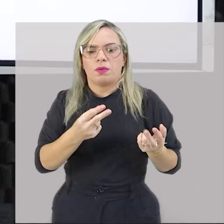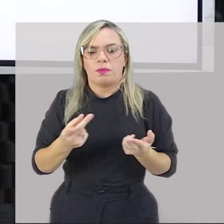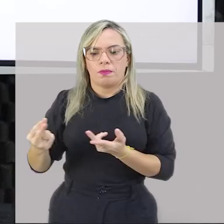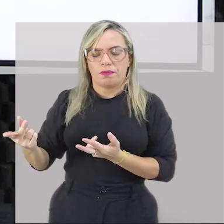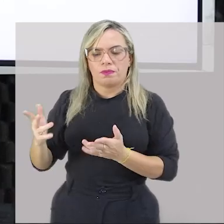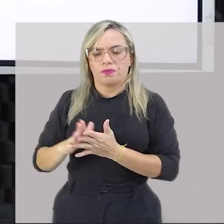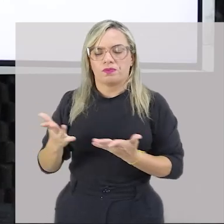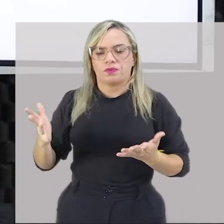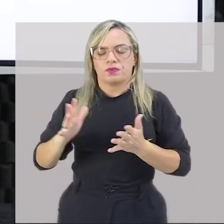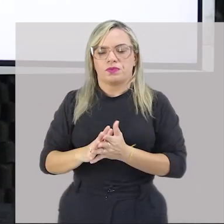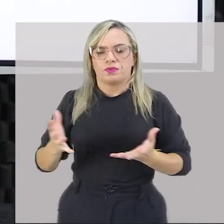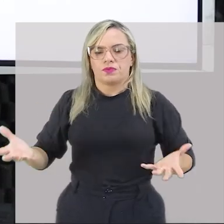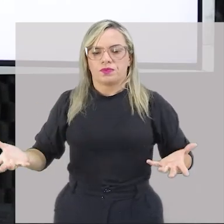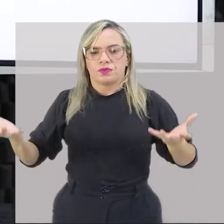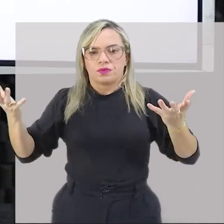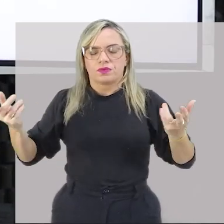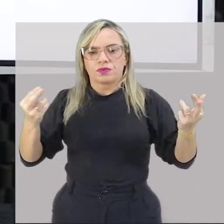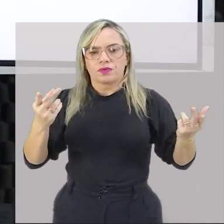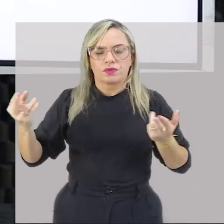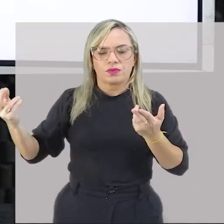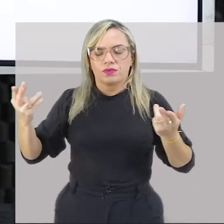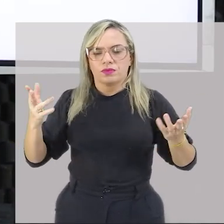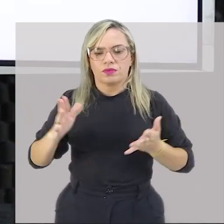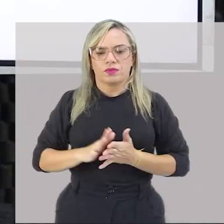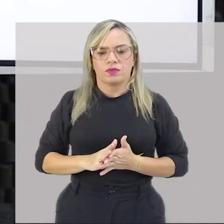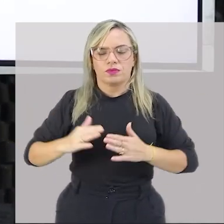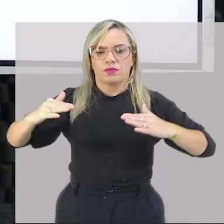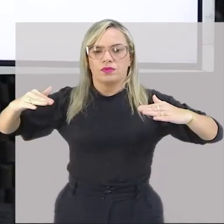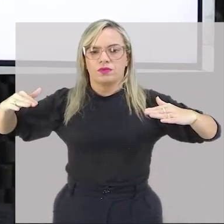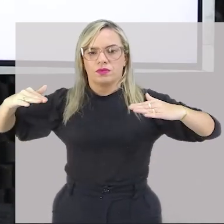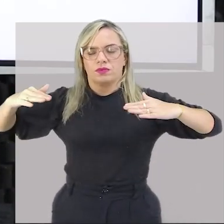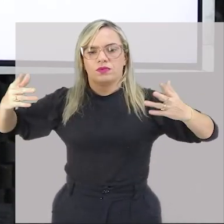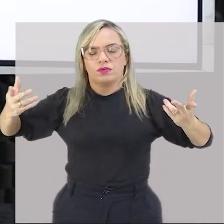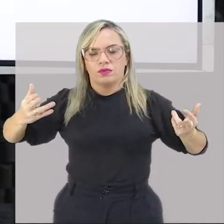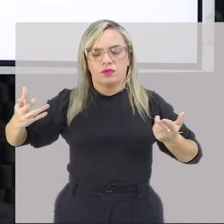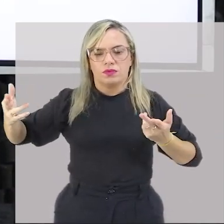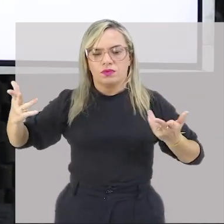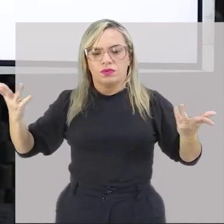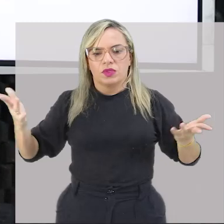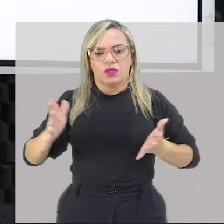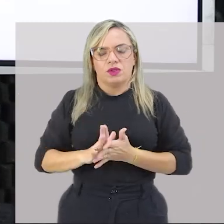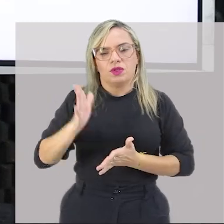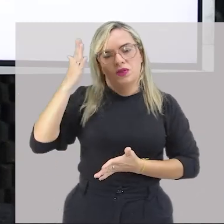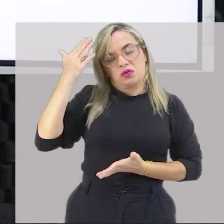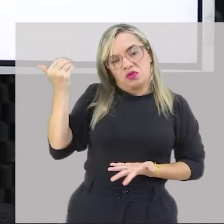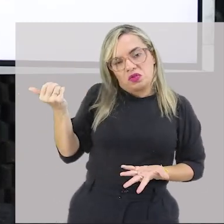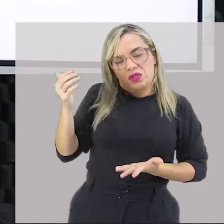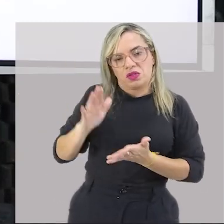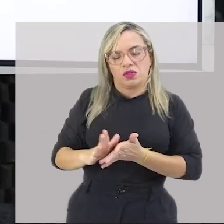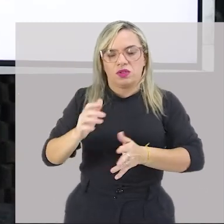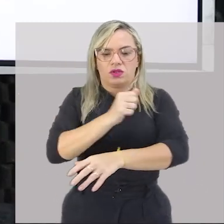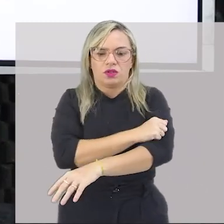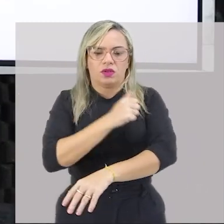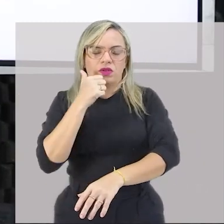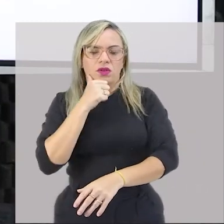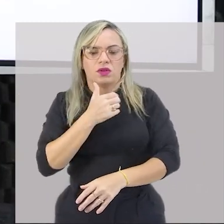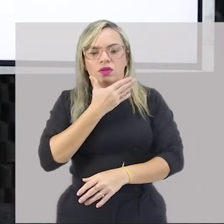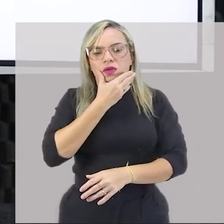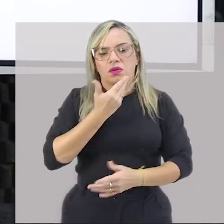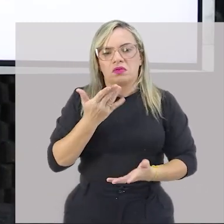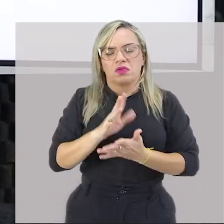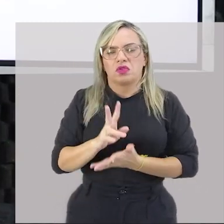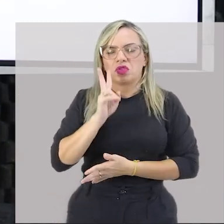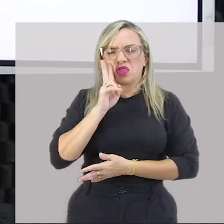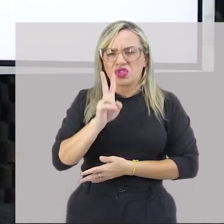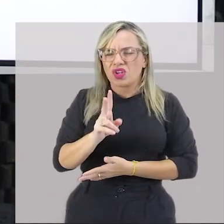Então, ó, uma balança de braços iguais, eu não sei se os senhores e as senhoritas já viram uma balança